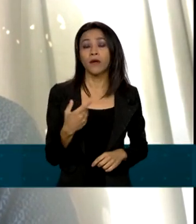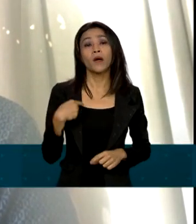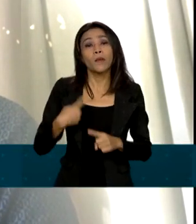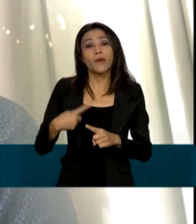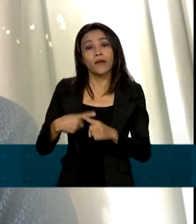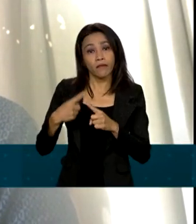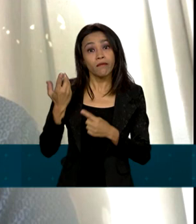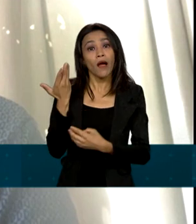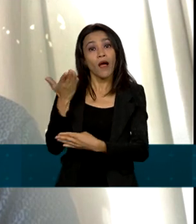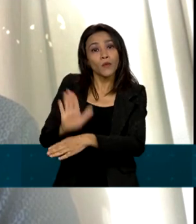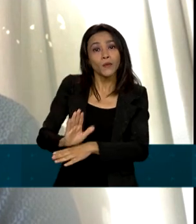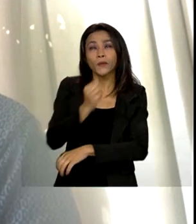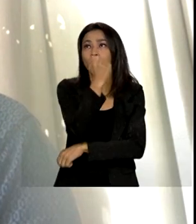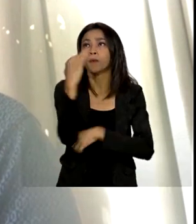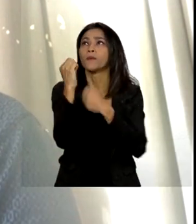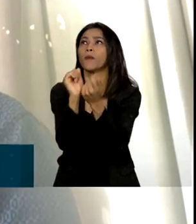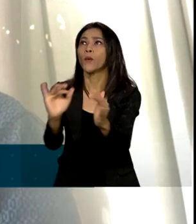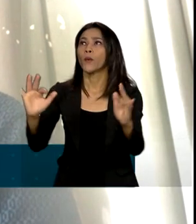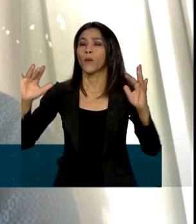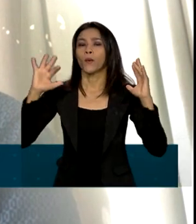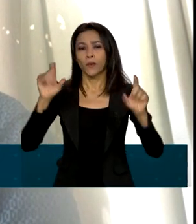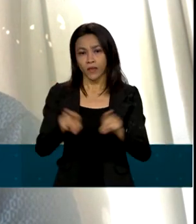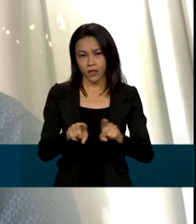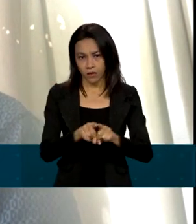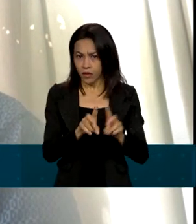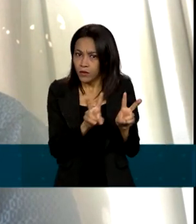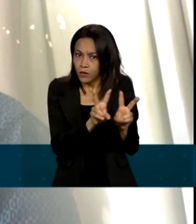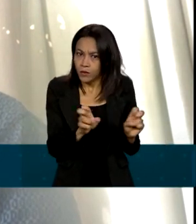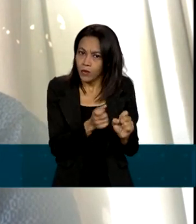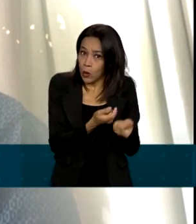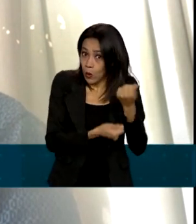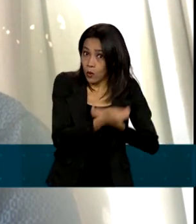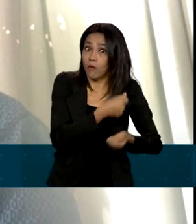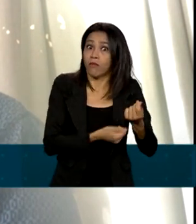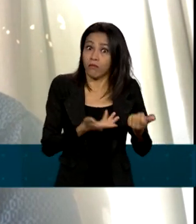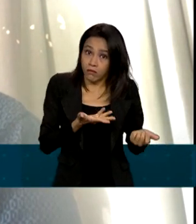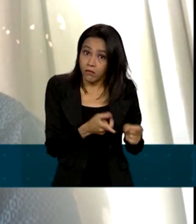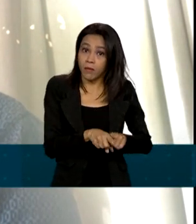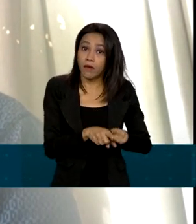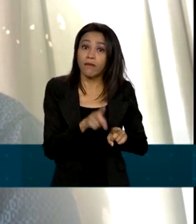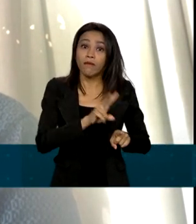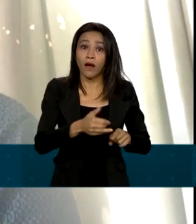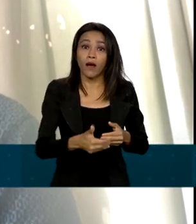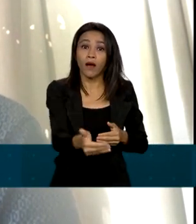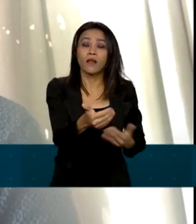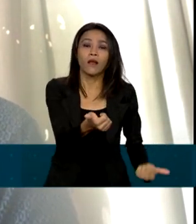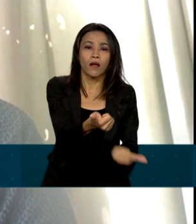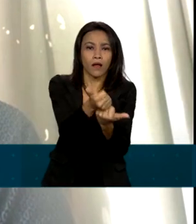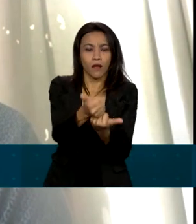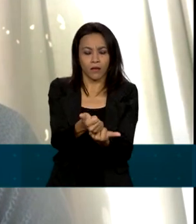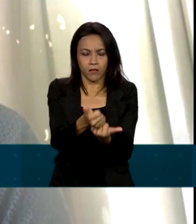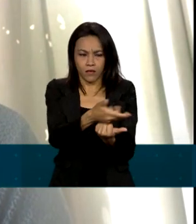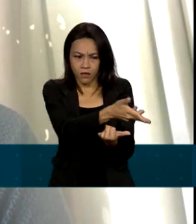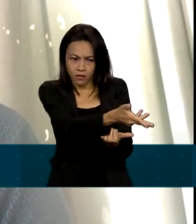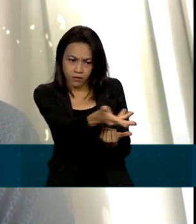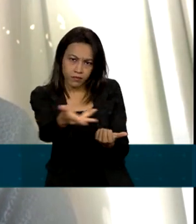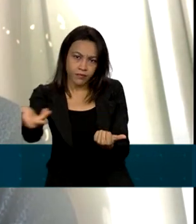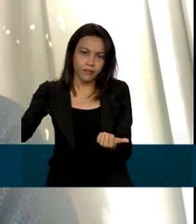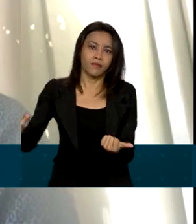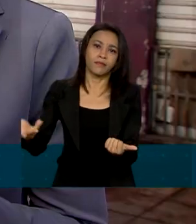ambiente mas também um fator econômico né Adão suporte né para que as organizações